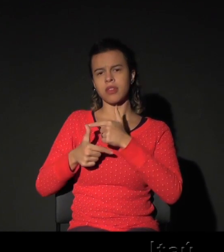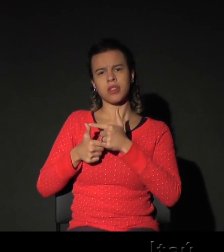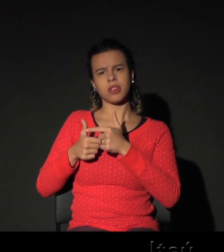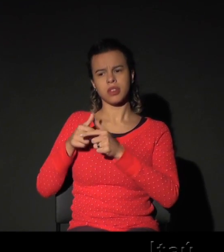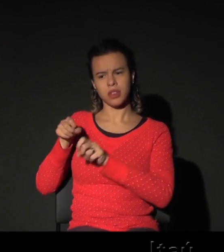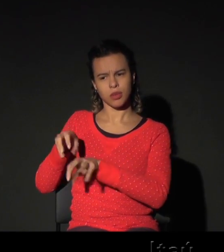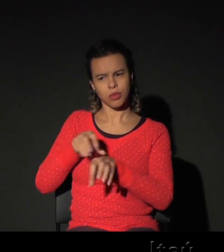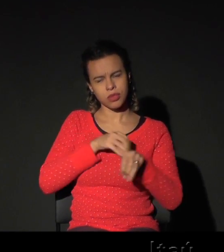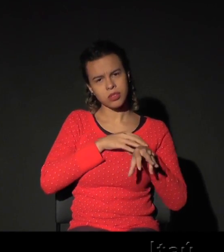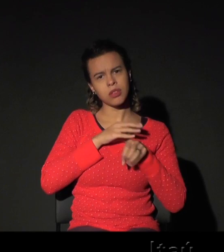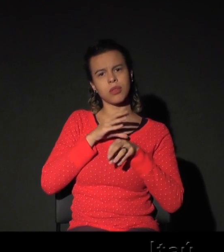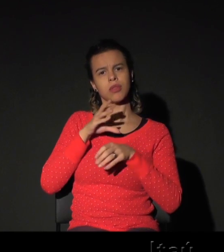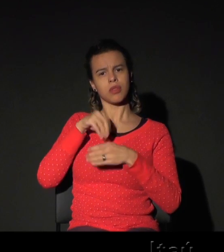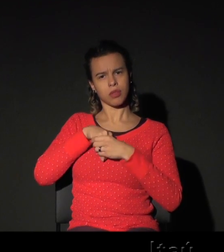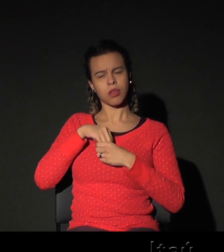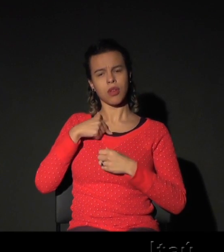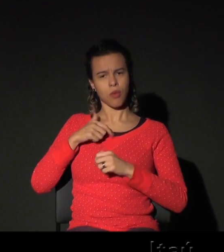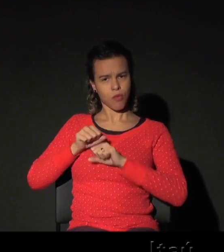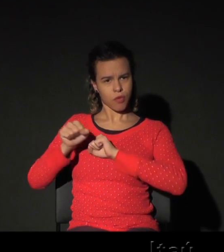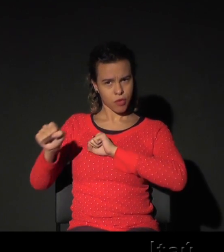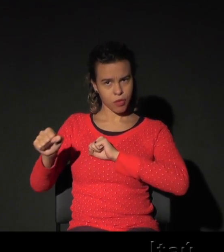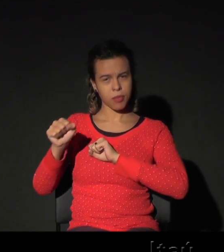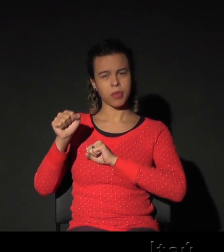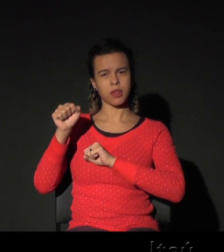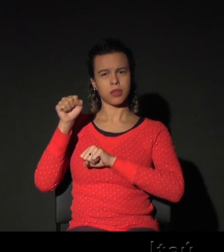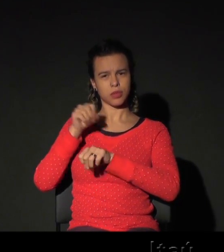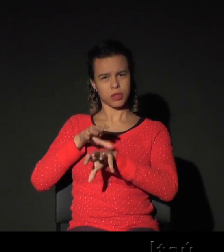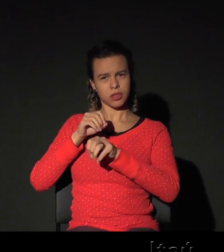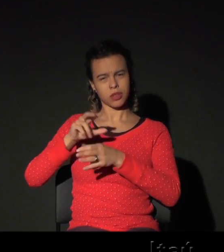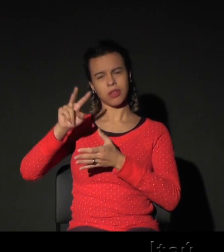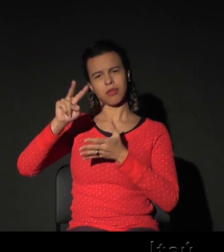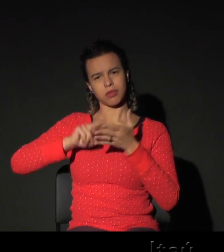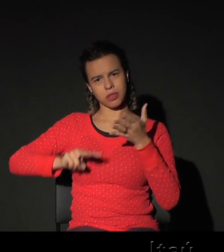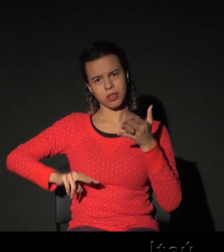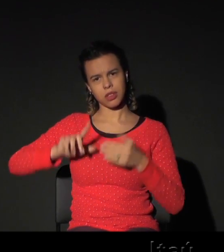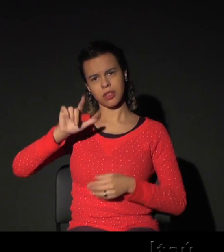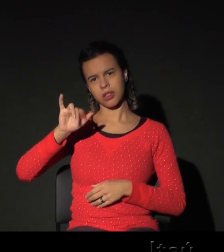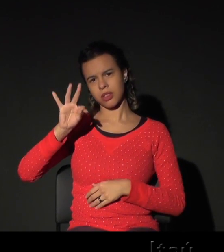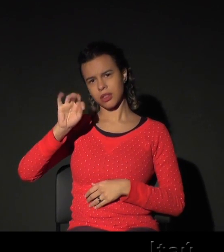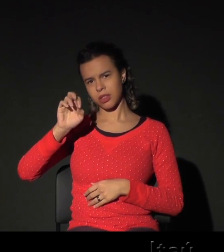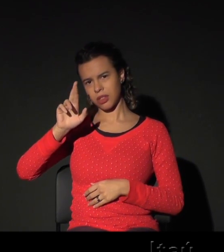área de educação porque eu sou formada em educação e literatura